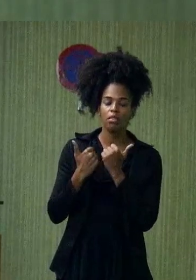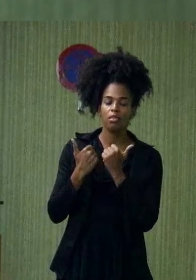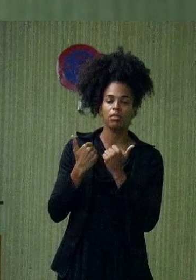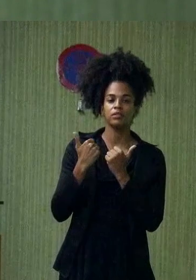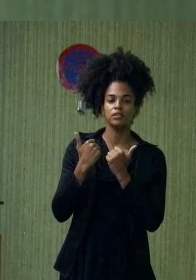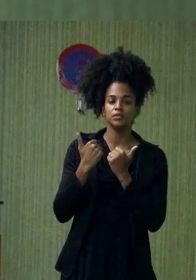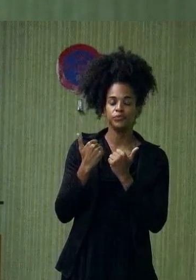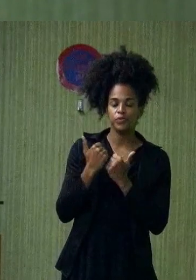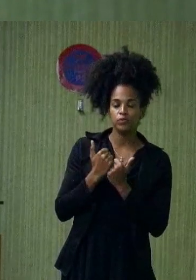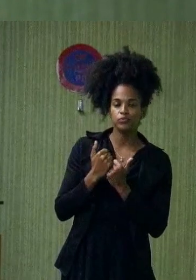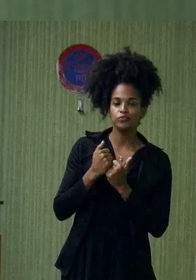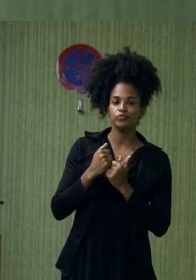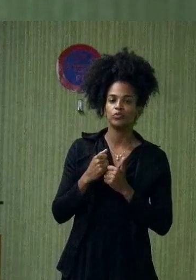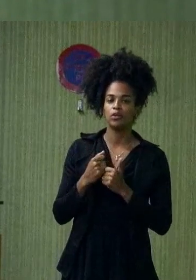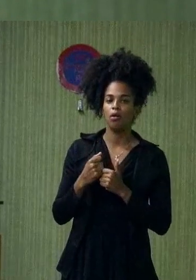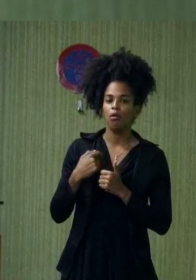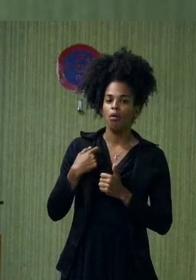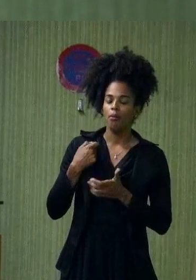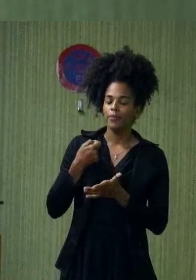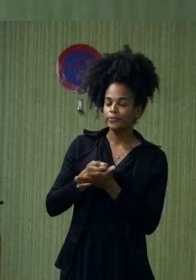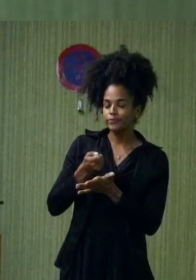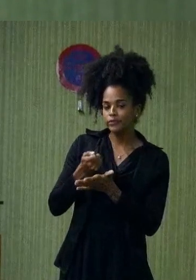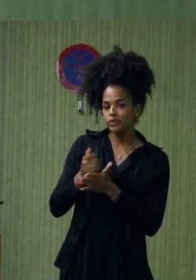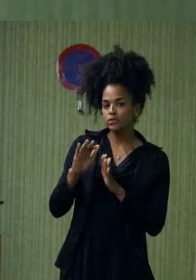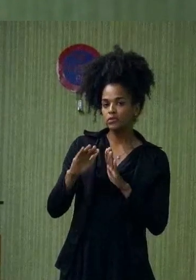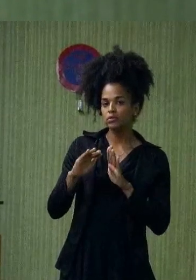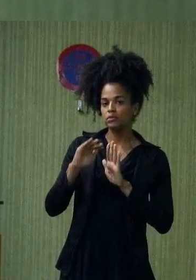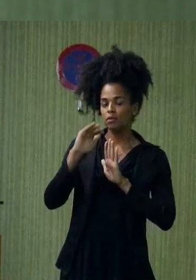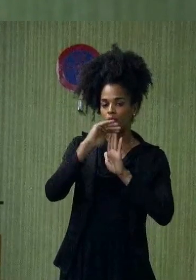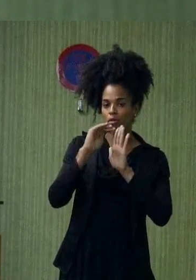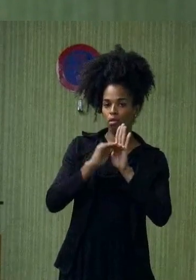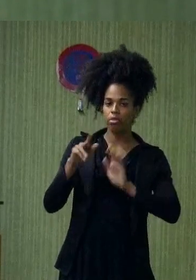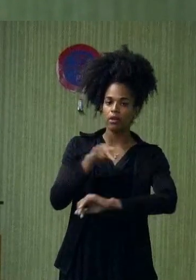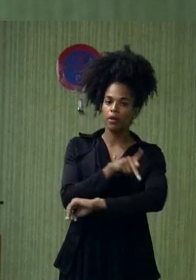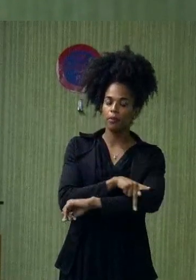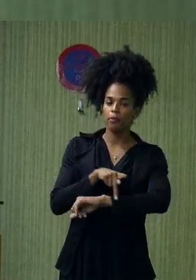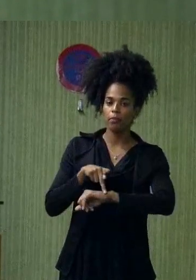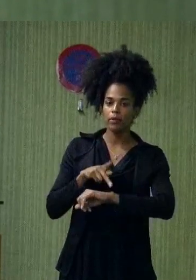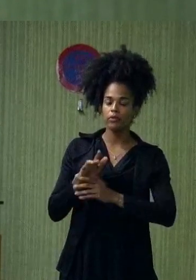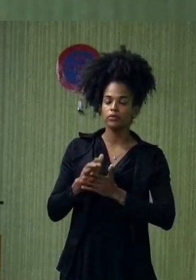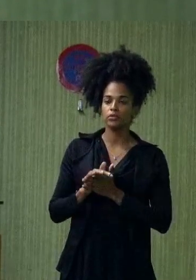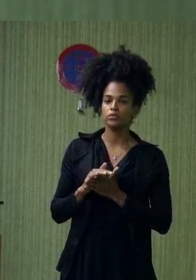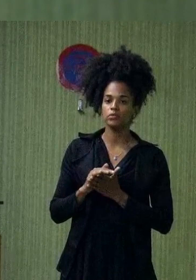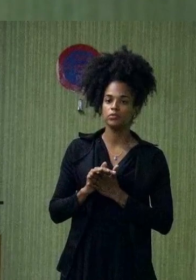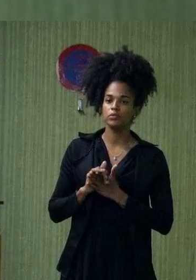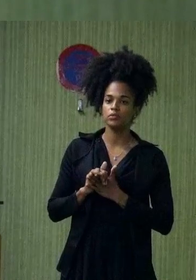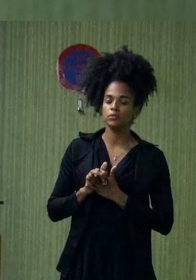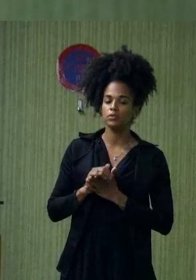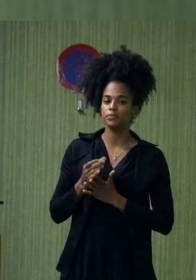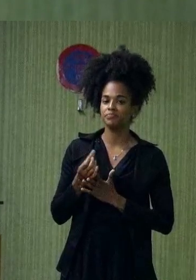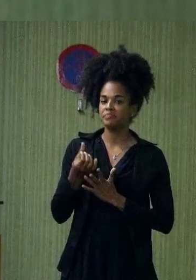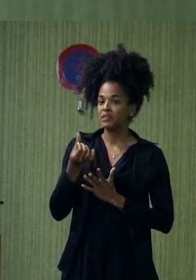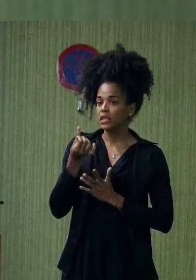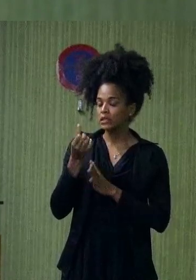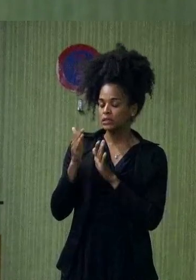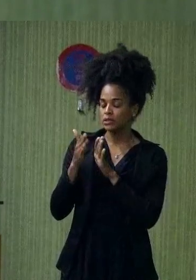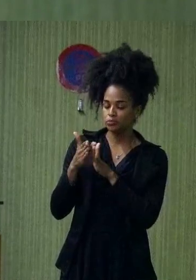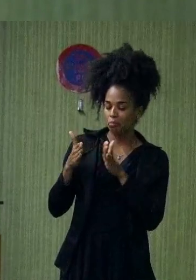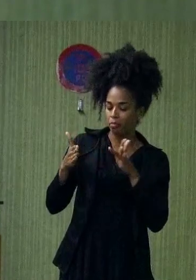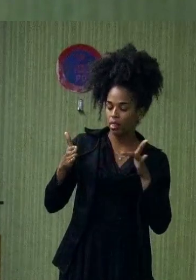pedagógico Rio Amazonas medidas inclui sábados letivos sexto tempo e e